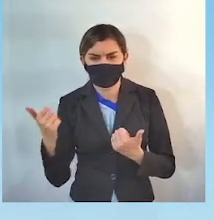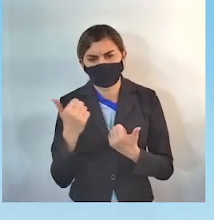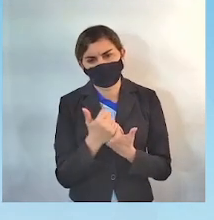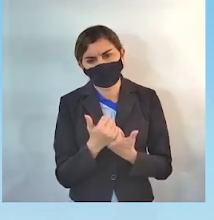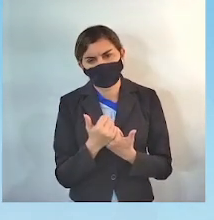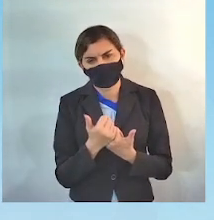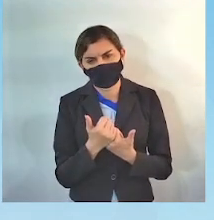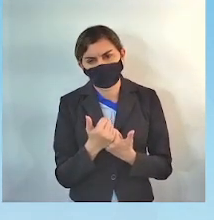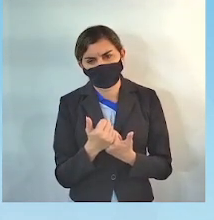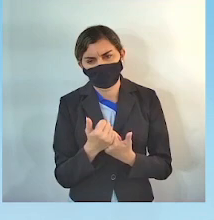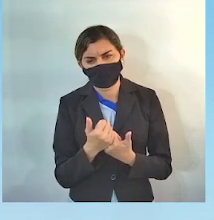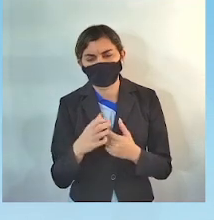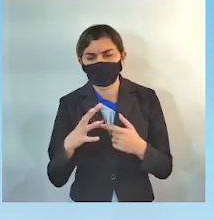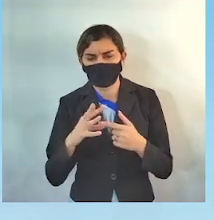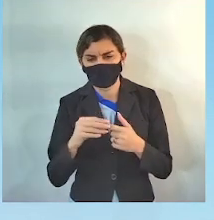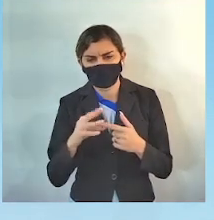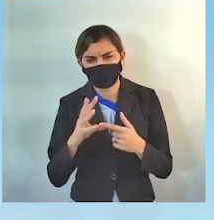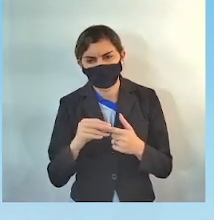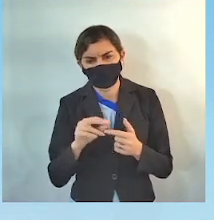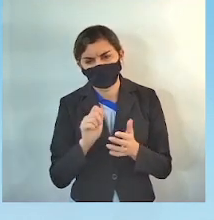substituindo o substantivo caneta.